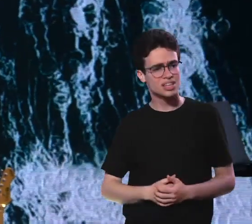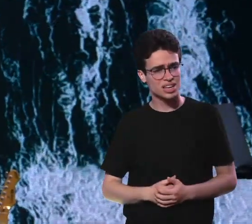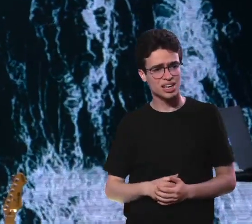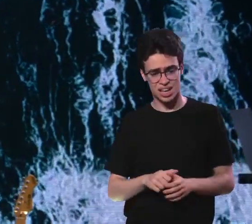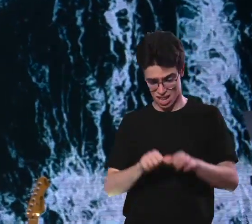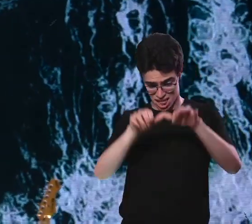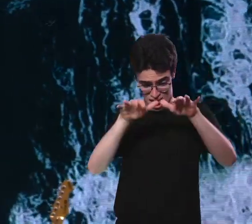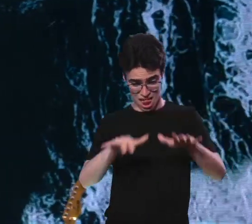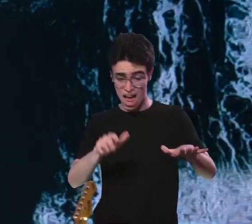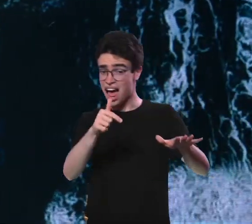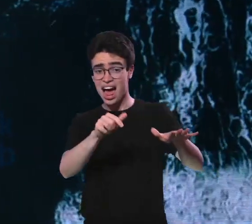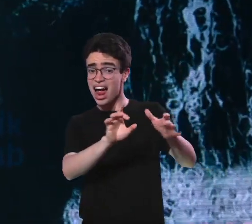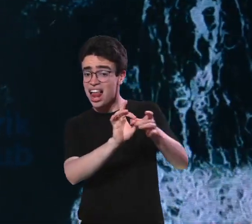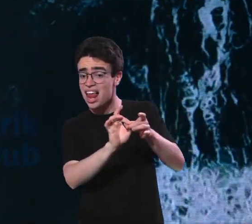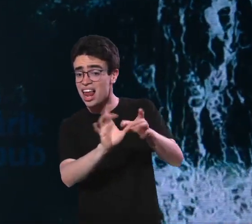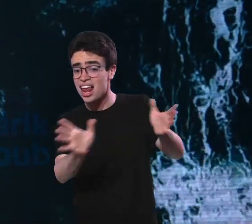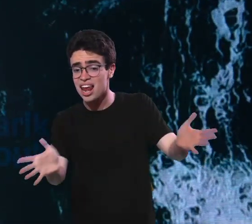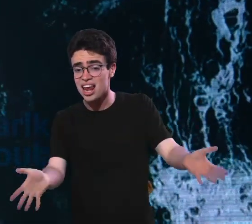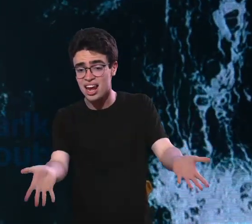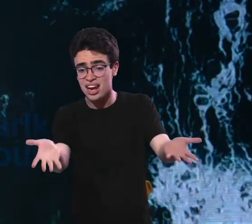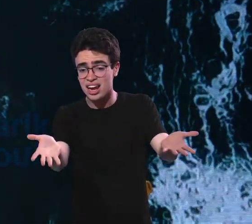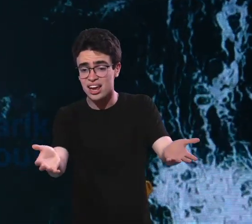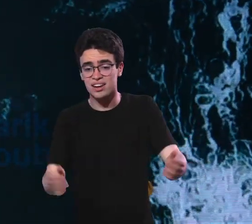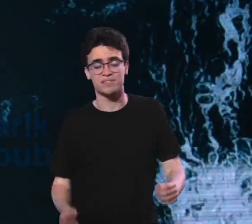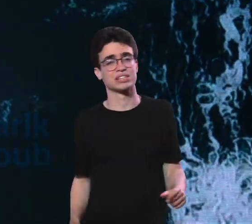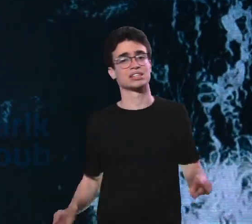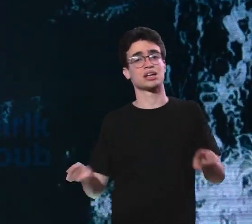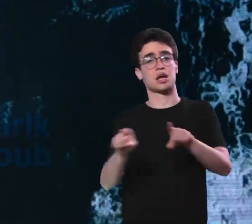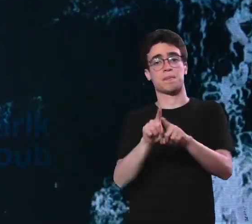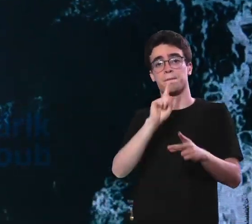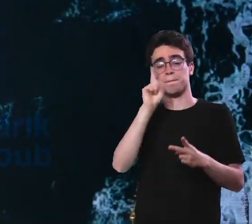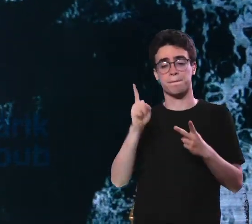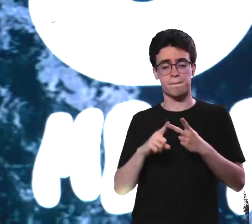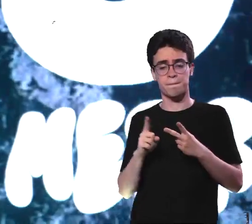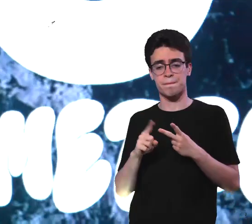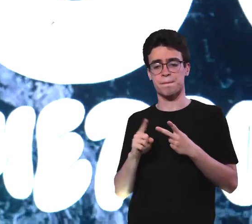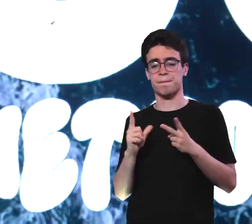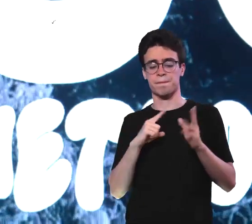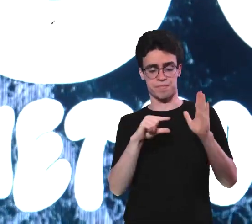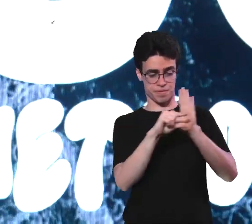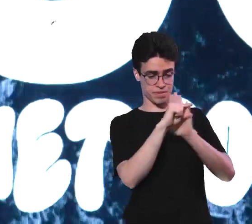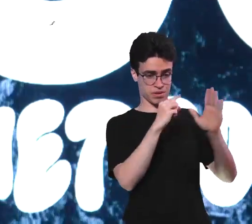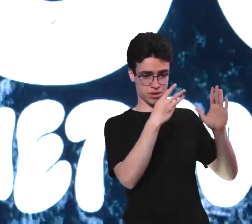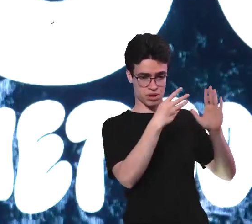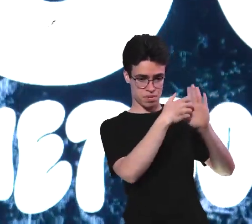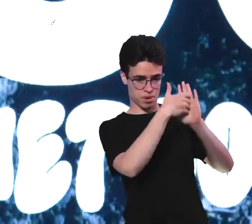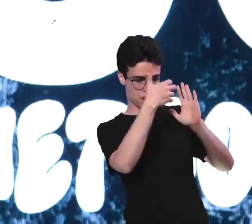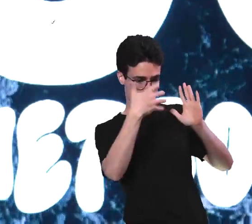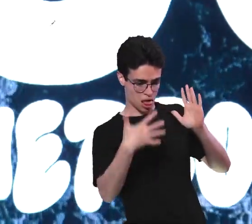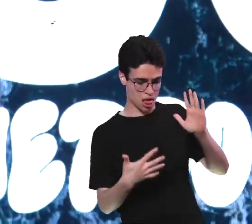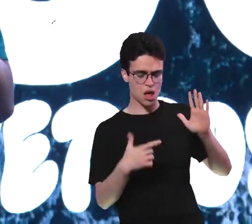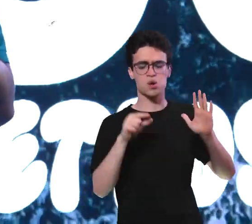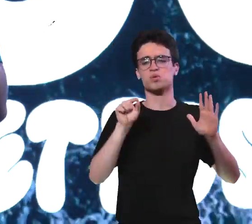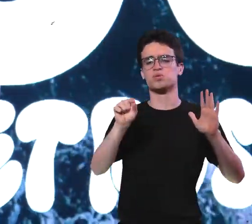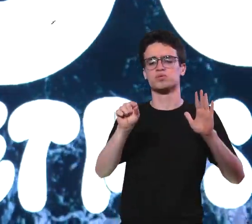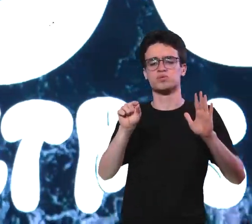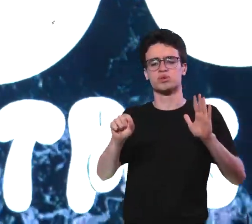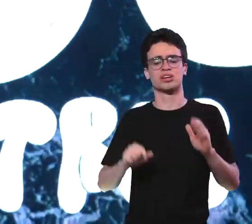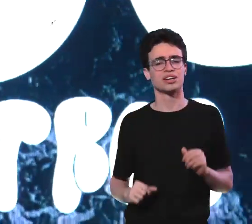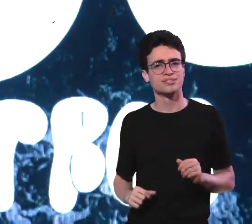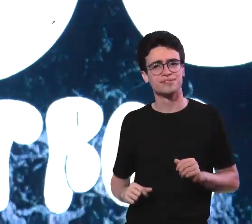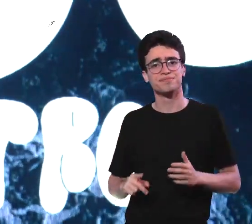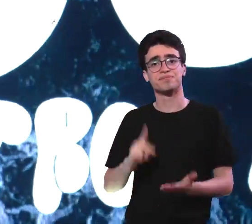acessível a todos. A segunda coisa que a gente vê do versículo 3 em diante é que